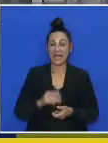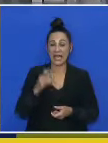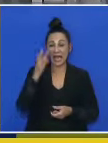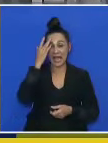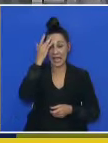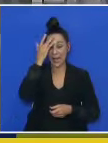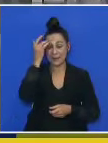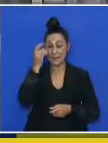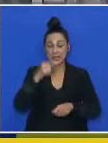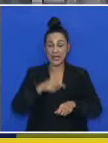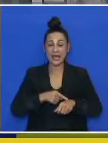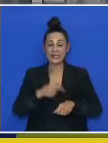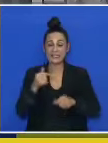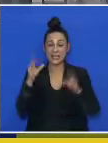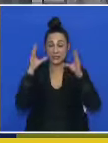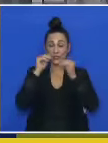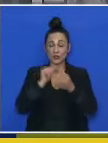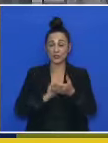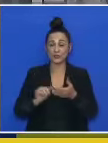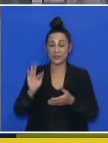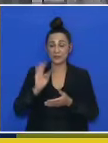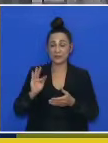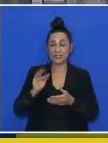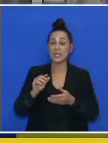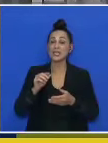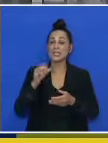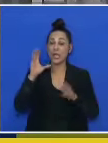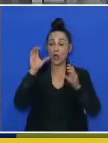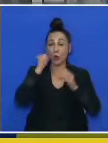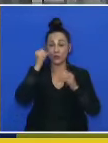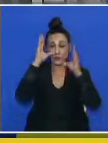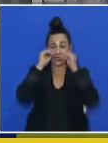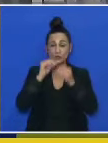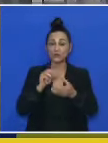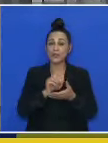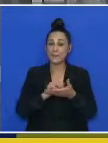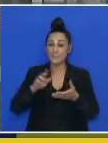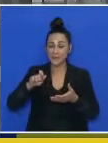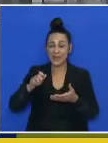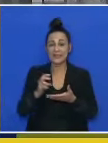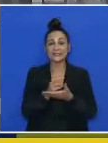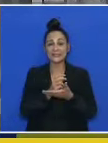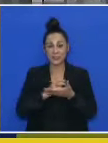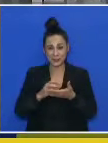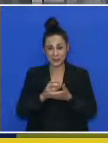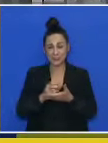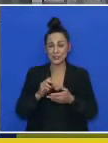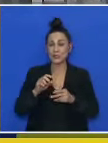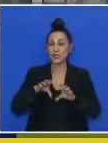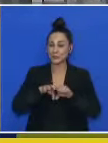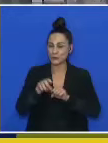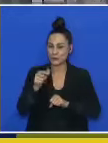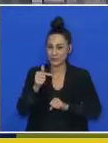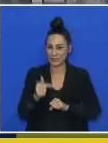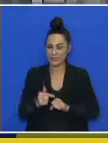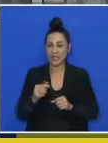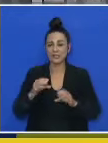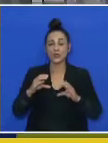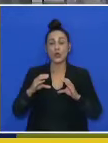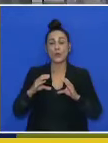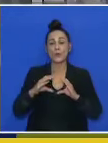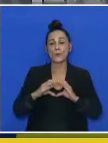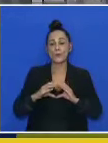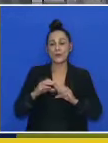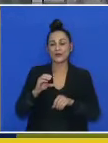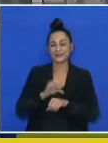Amanhã às 19 horas tem Loteria Federal e às 20 horas tem Mega Sena, tem Quina, tem Super 7. Bola cinza,